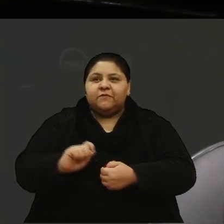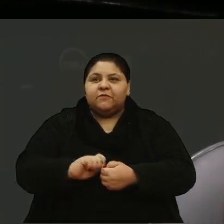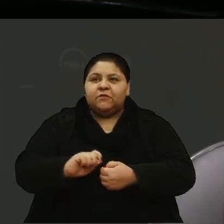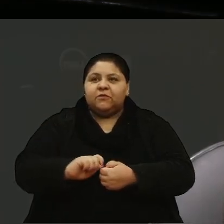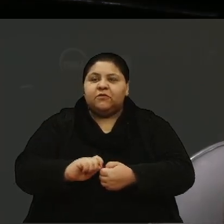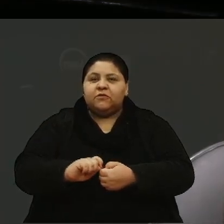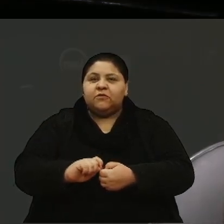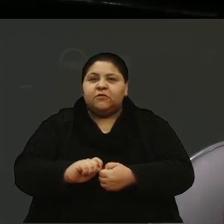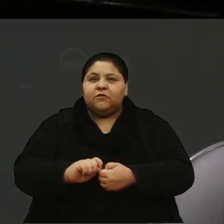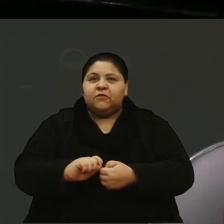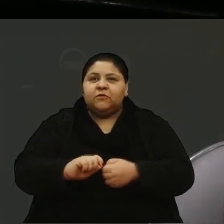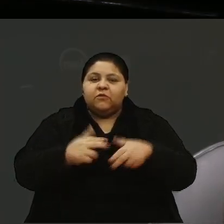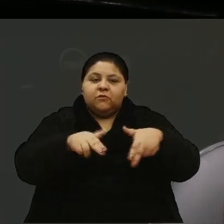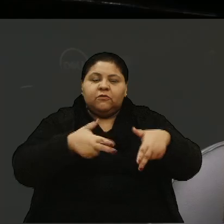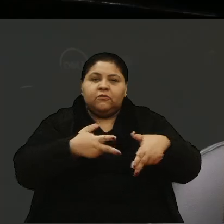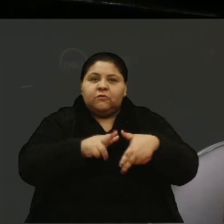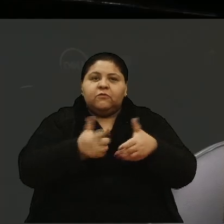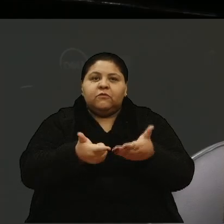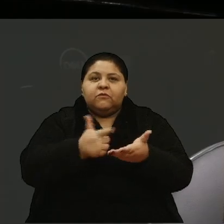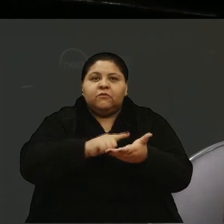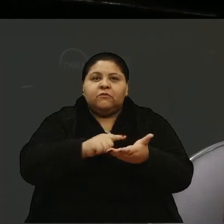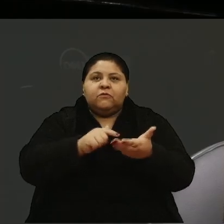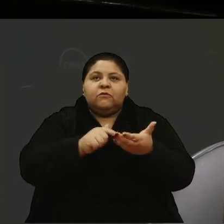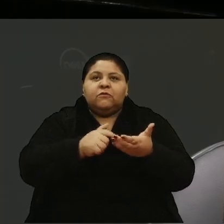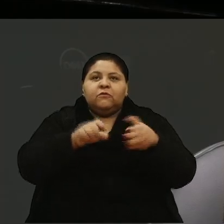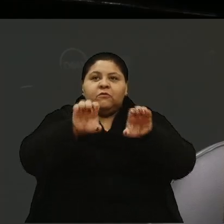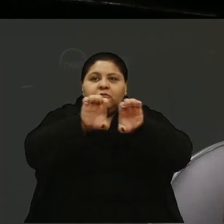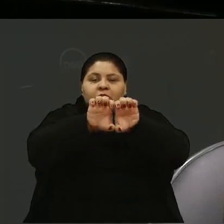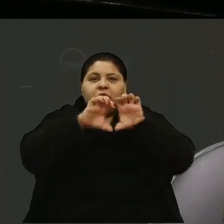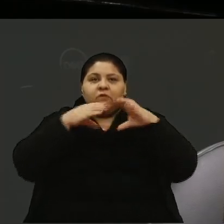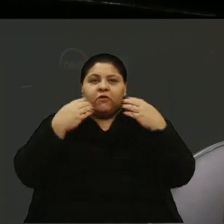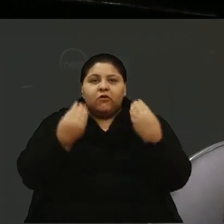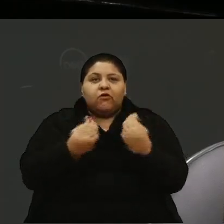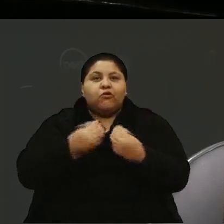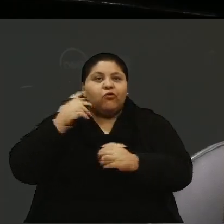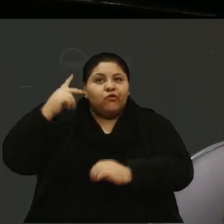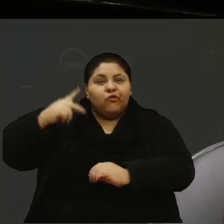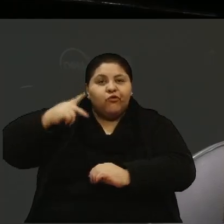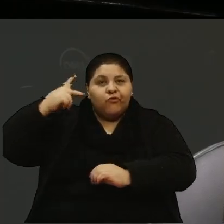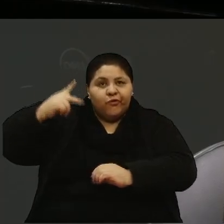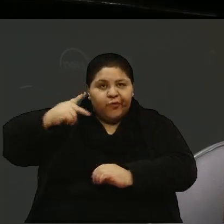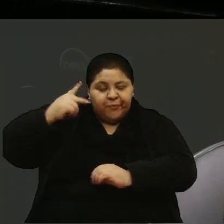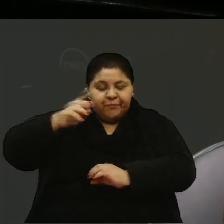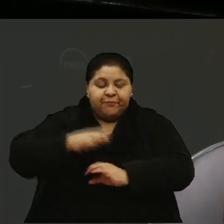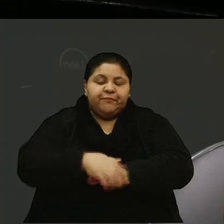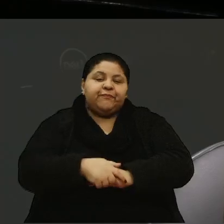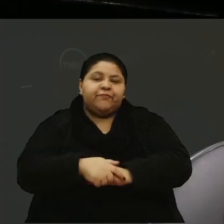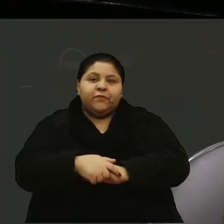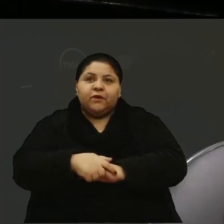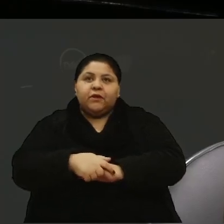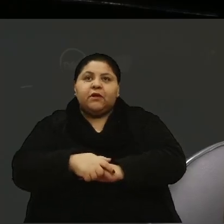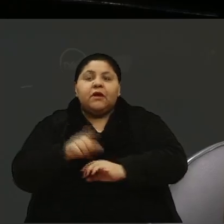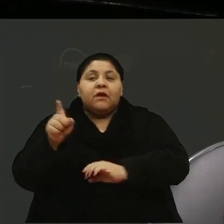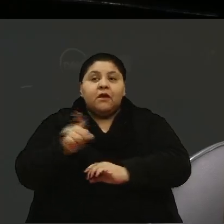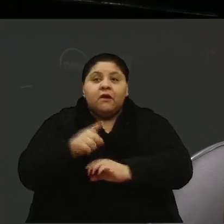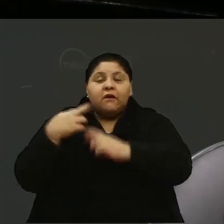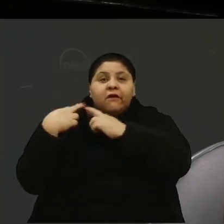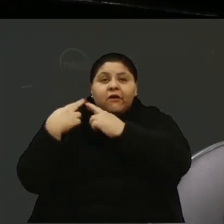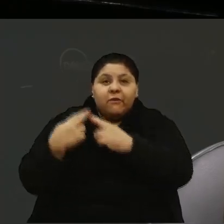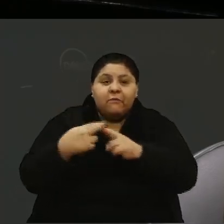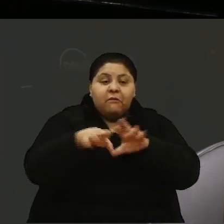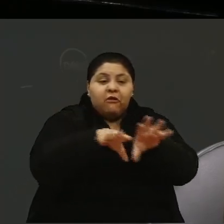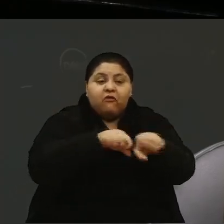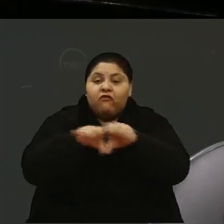lançamento do livro Ecologia Política, o Direito Ambiental frente à Crise da Terra. O Alexandre, com certeza, é responsável pela formação de muita